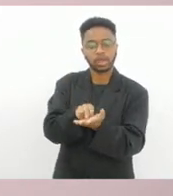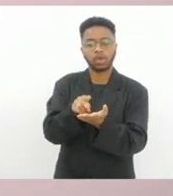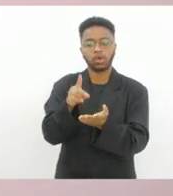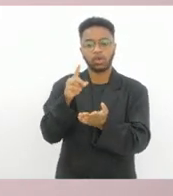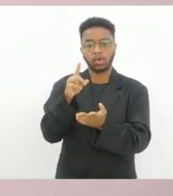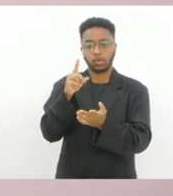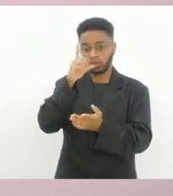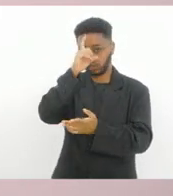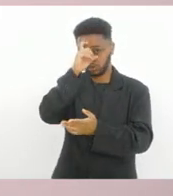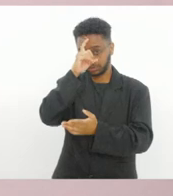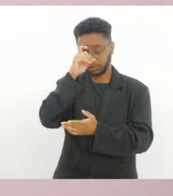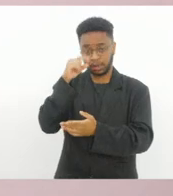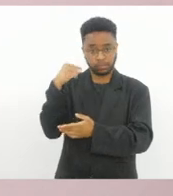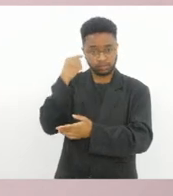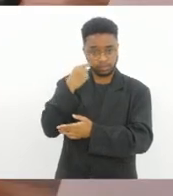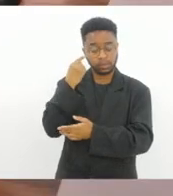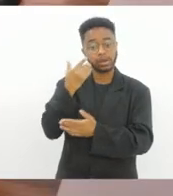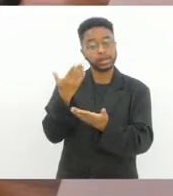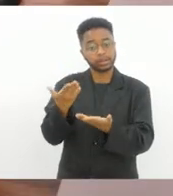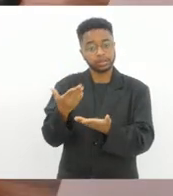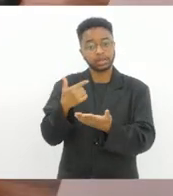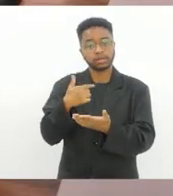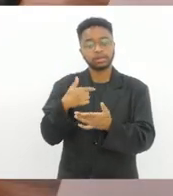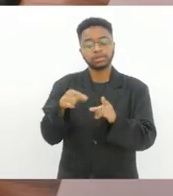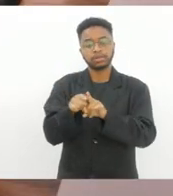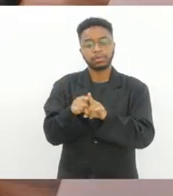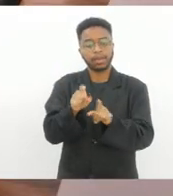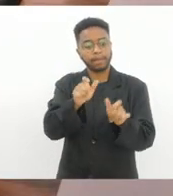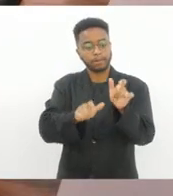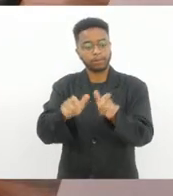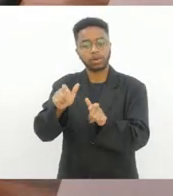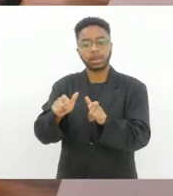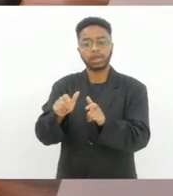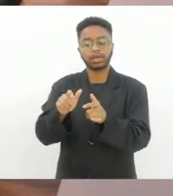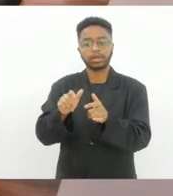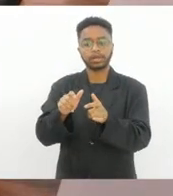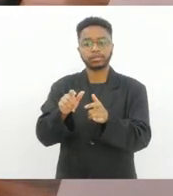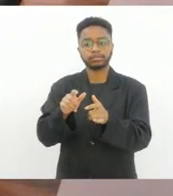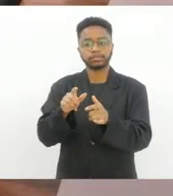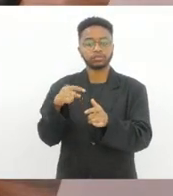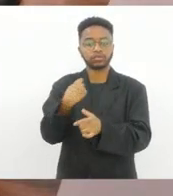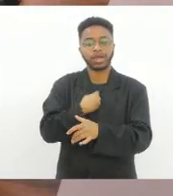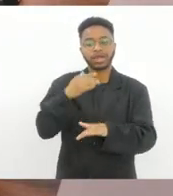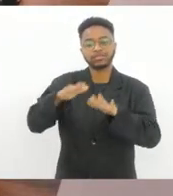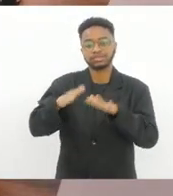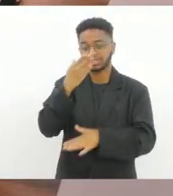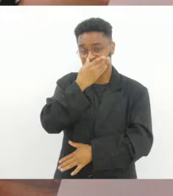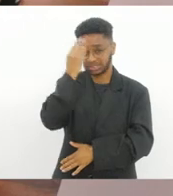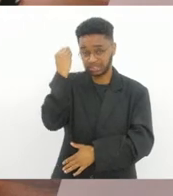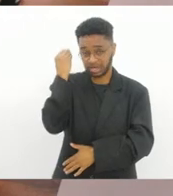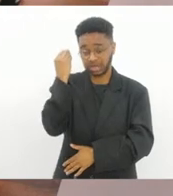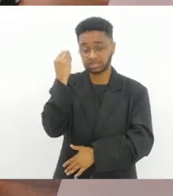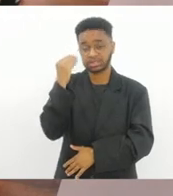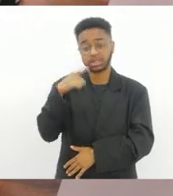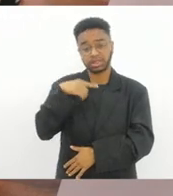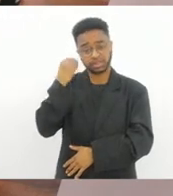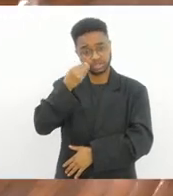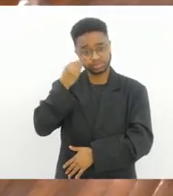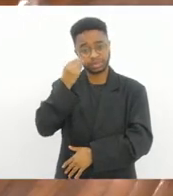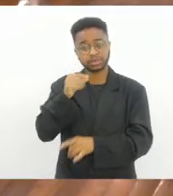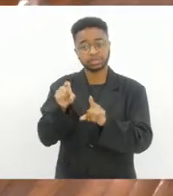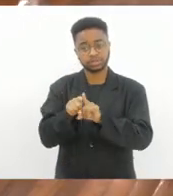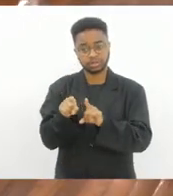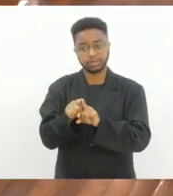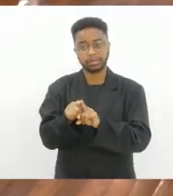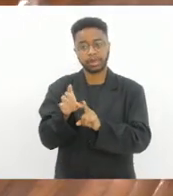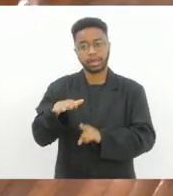são muito violentadas também, mas eu queria trazer específico da ginecologia que a gente, às vezes, até esquece, né, dessa experiência, dessa